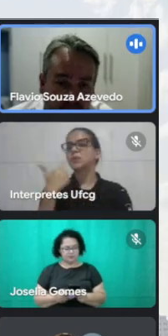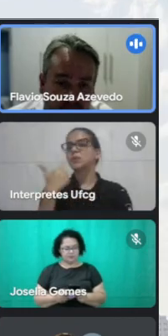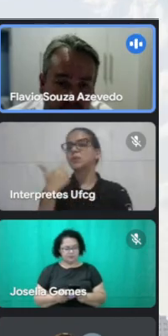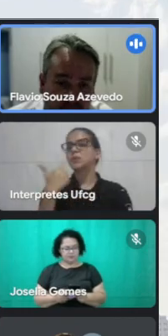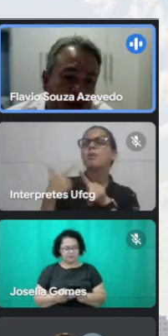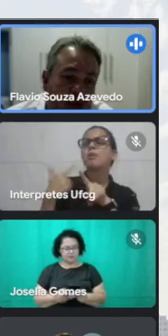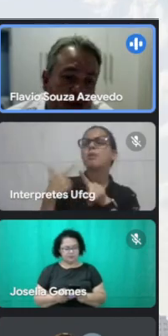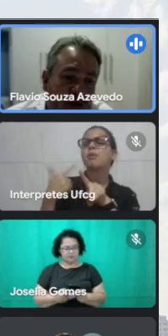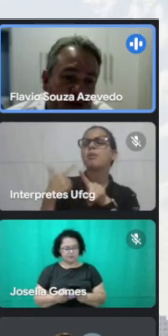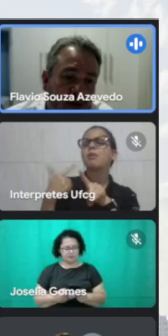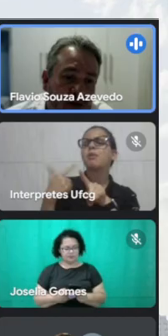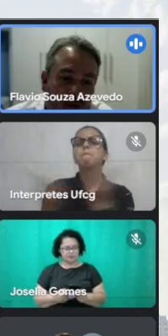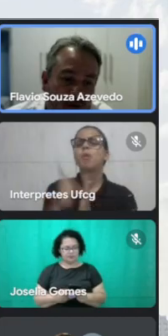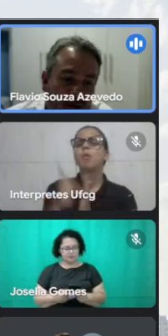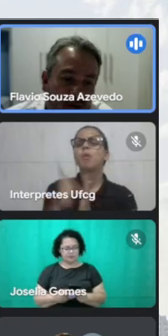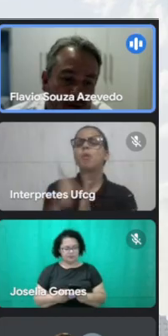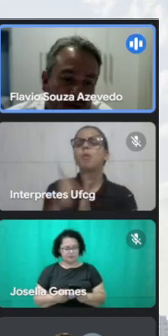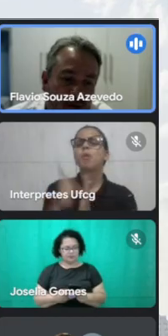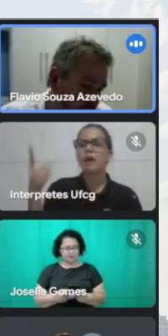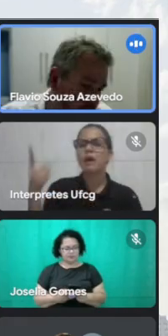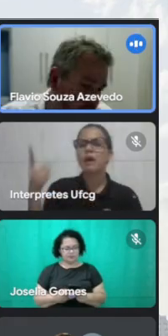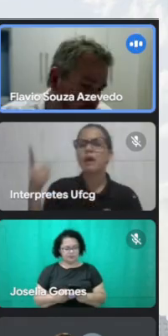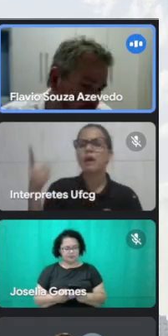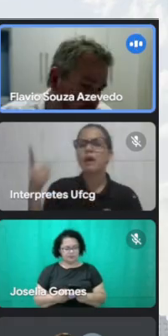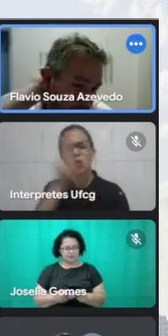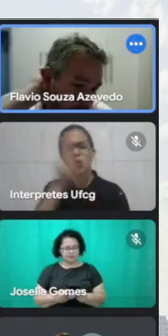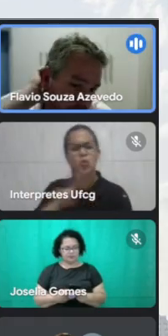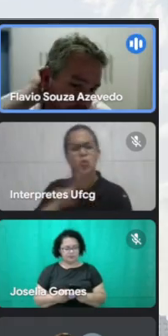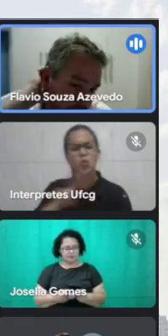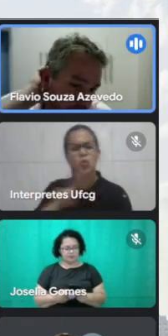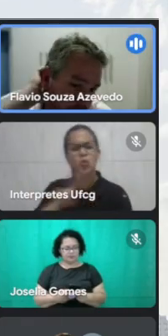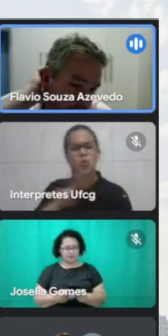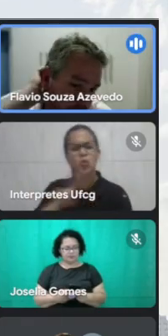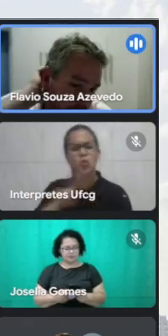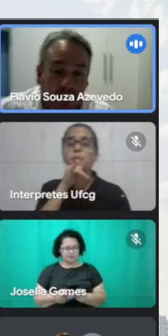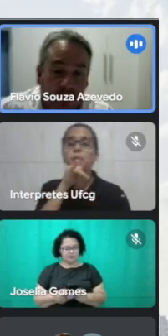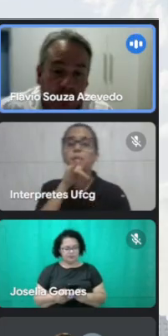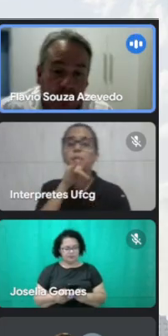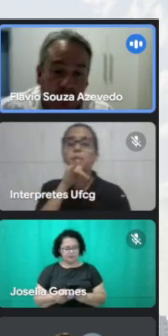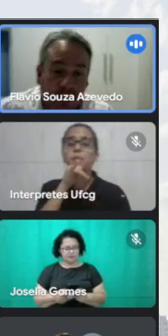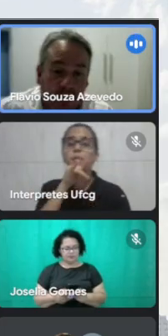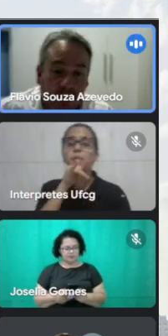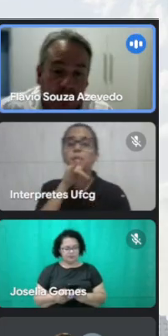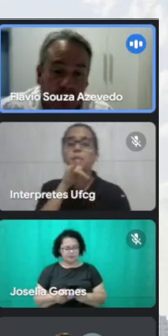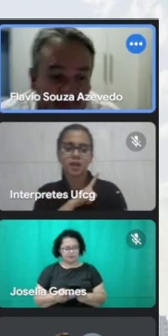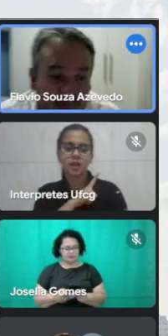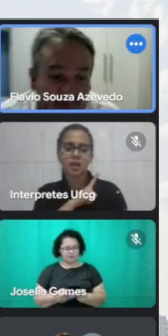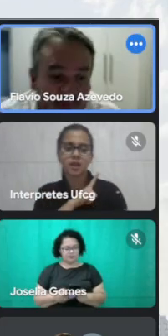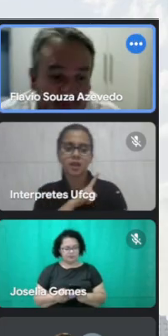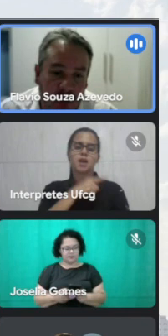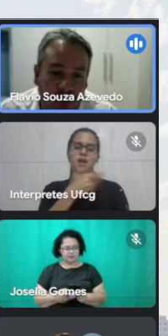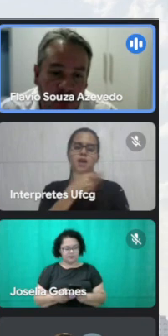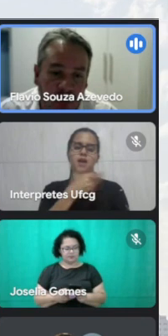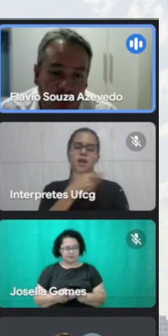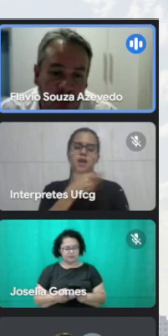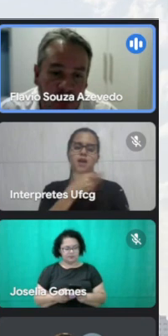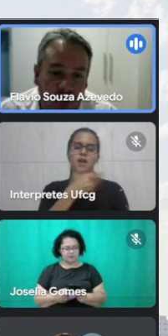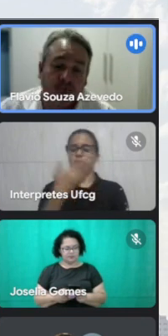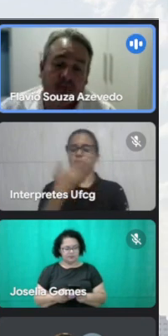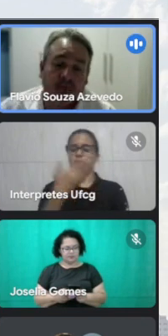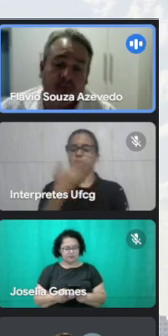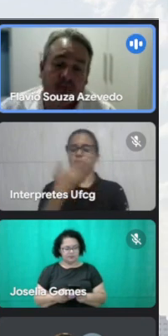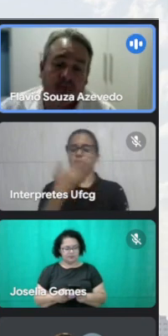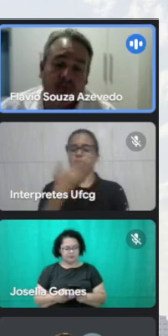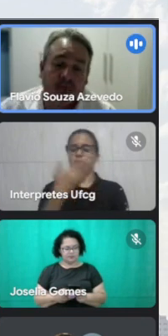lixo. O pessoal pratica muito esses pousos de parapente, né, que lá tem um morro aí bem alto, aí caía dentro do